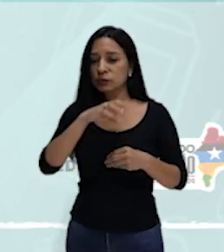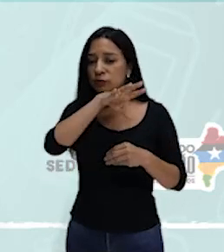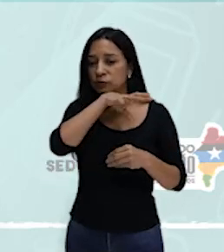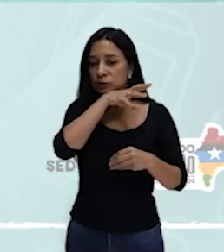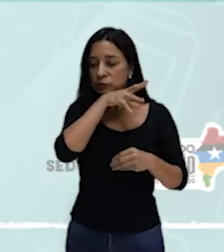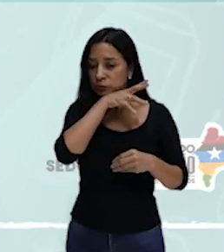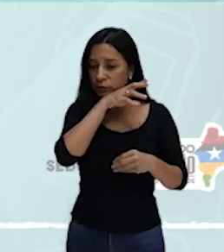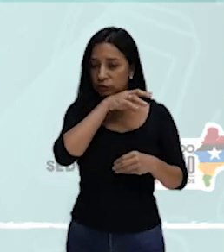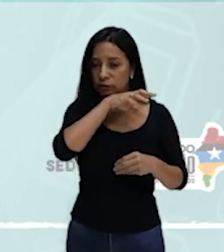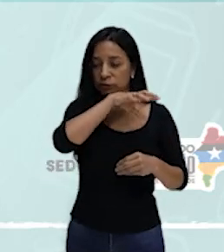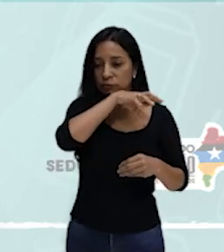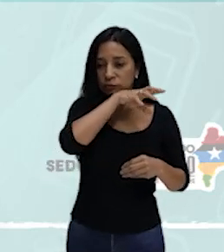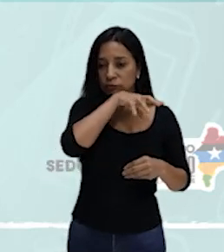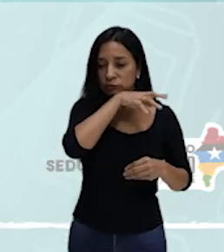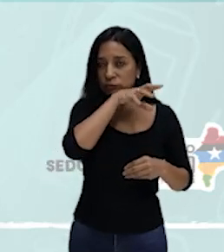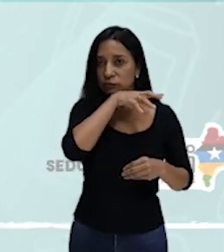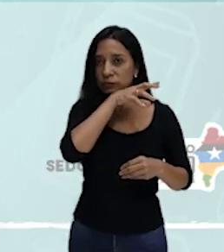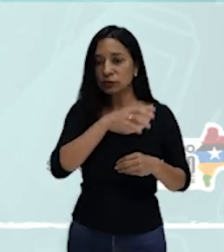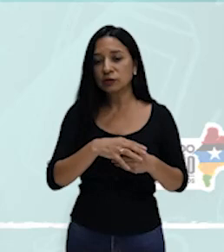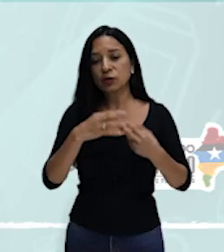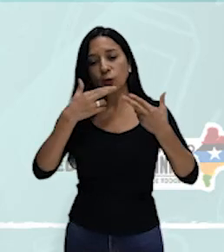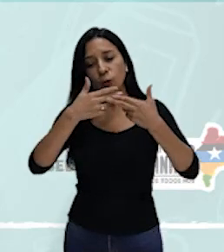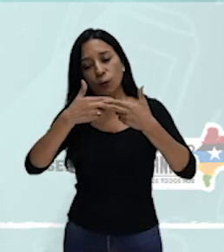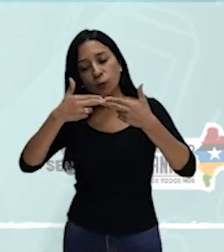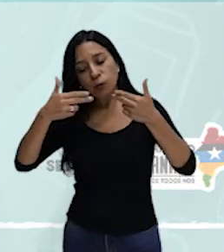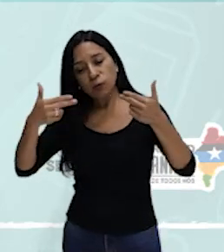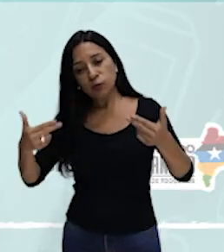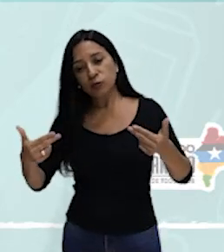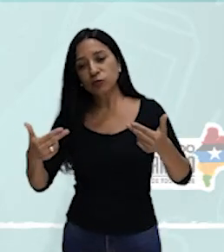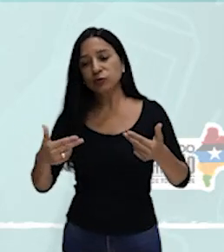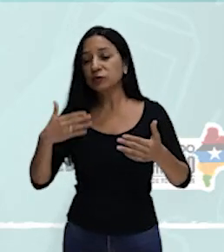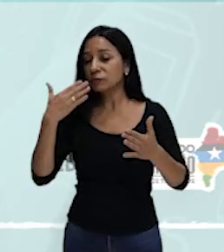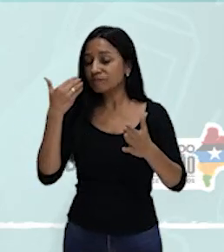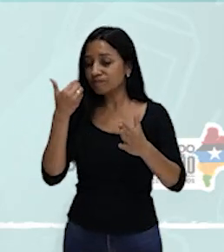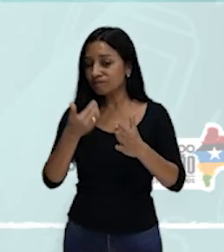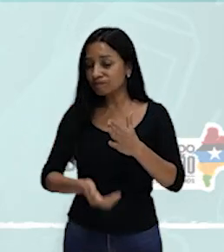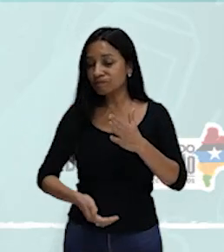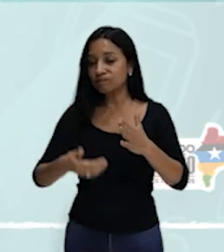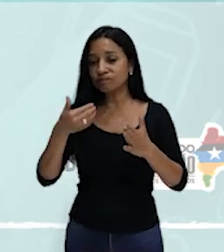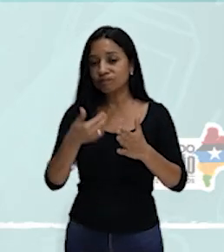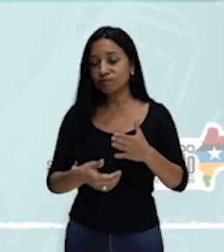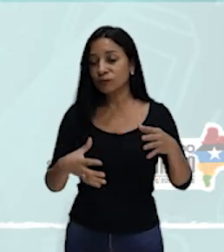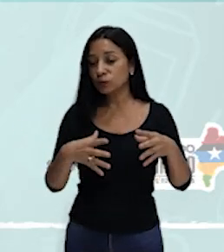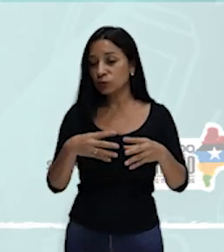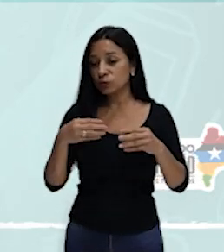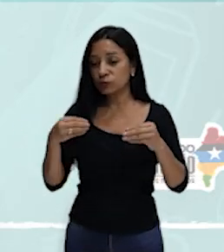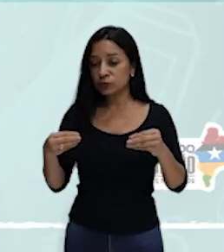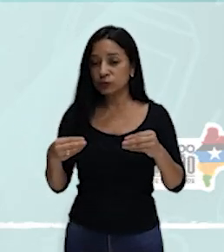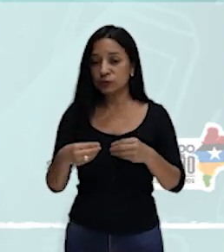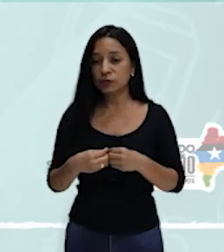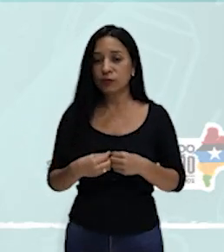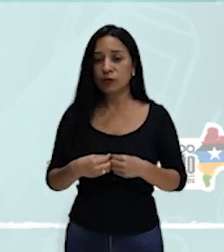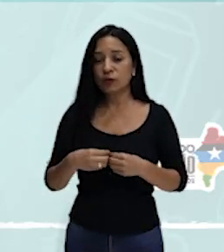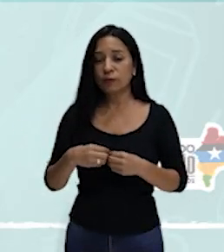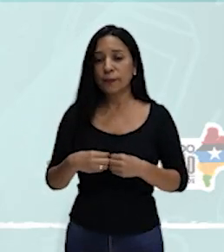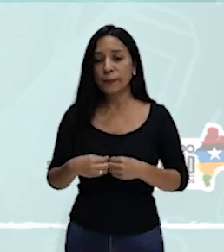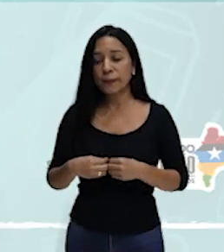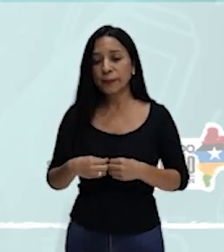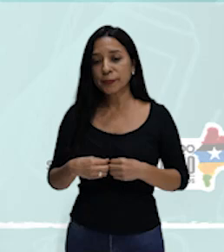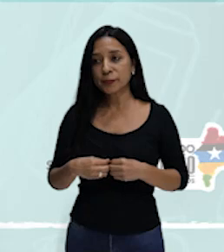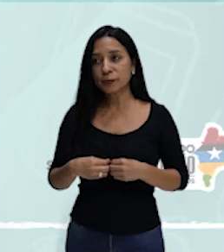já foram extintas, outras estão ameaçadas de extinção. Essa ameaça de extinção